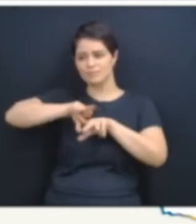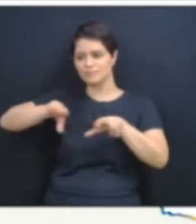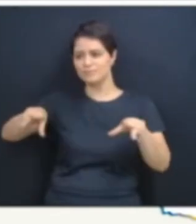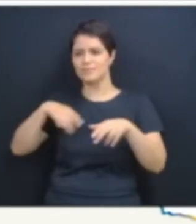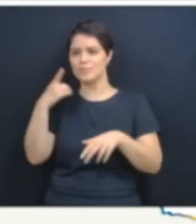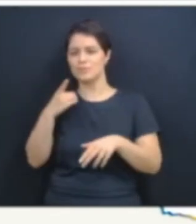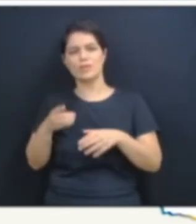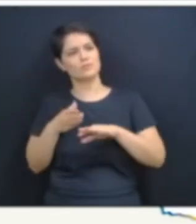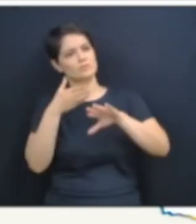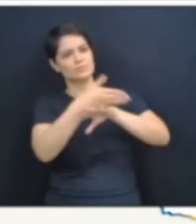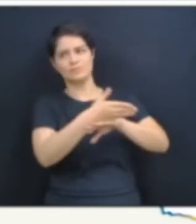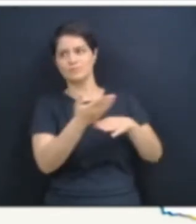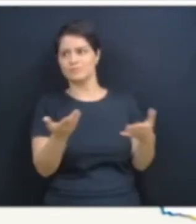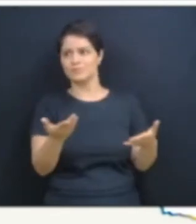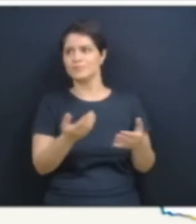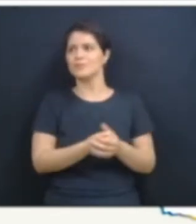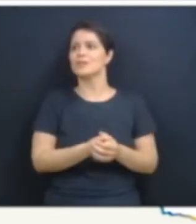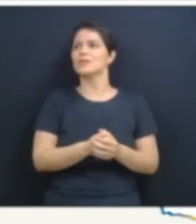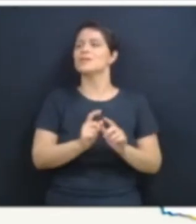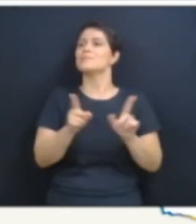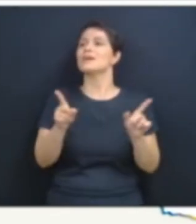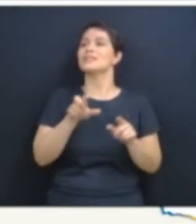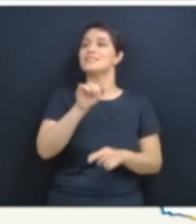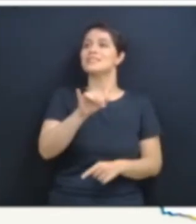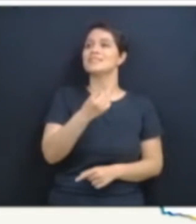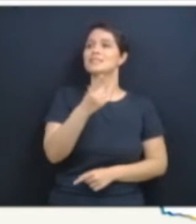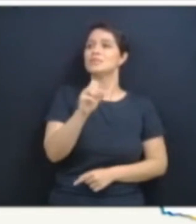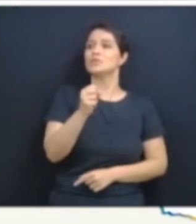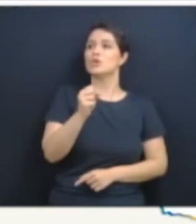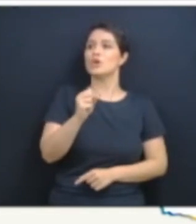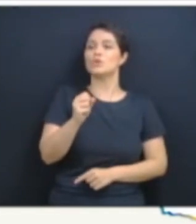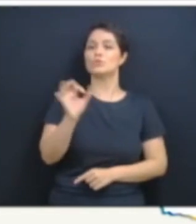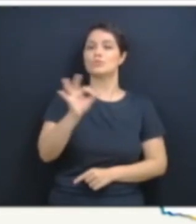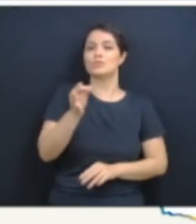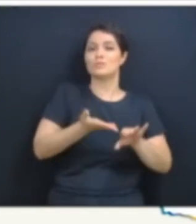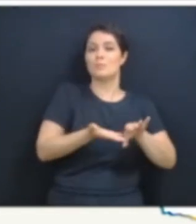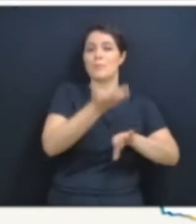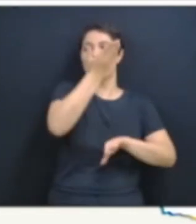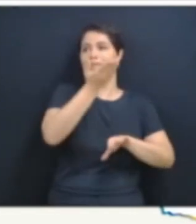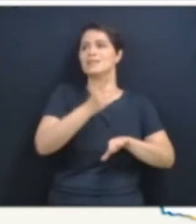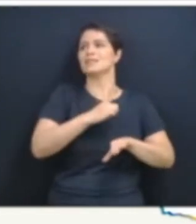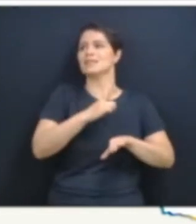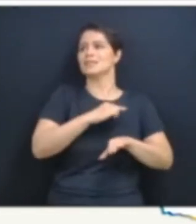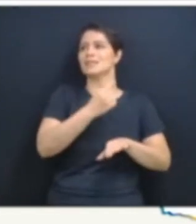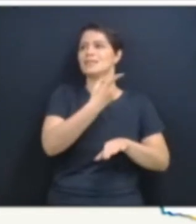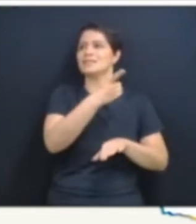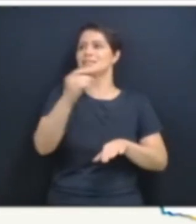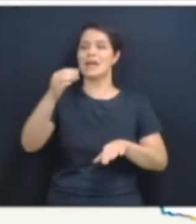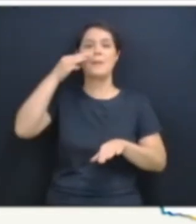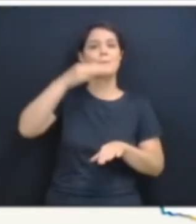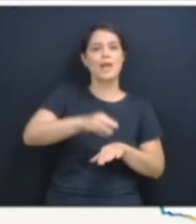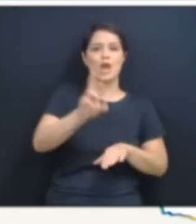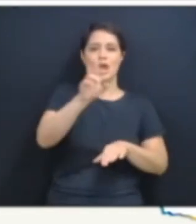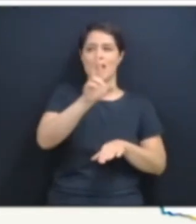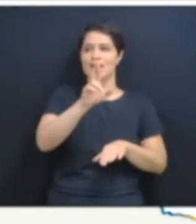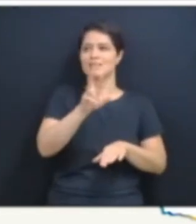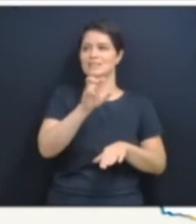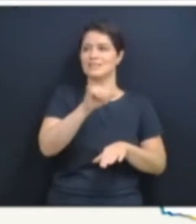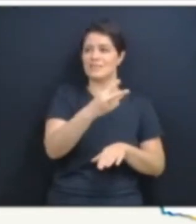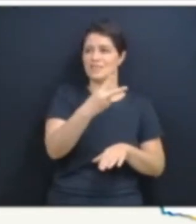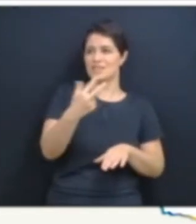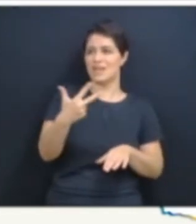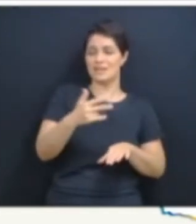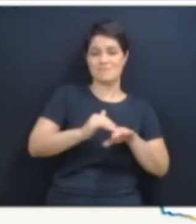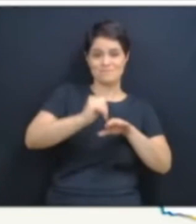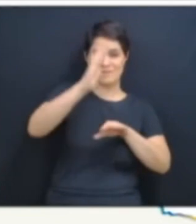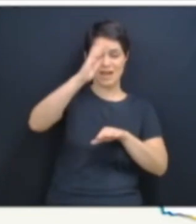do 18 é 100 milhões de reais por ponto percentual. Depois do 23, 120. E depois dos 30%, 150